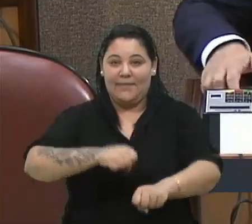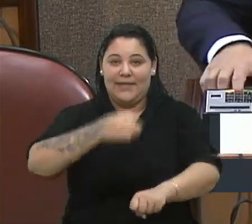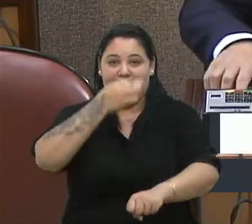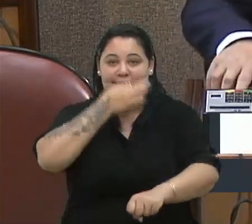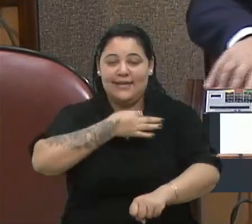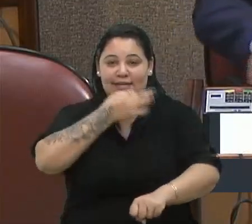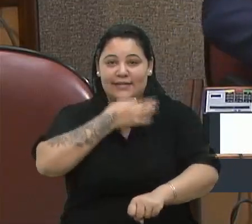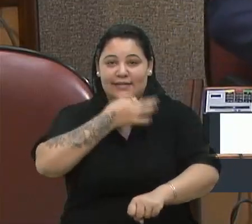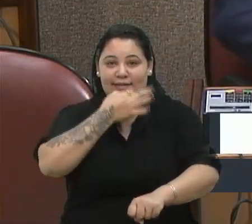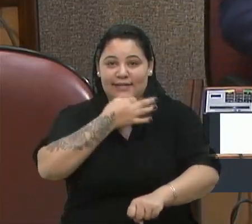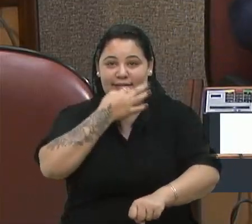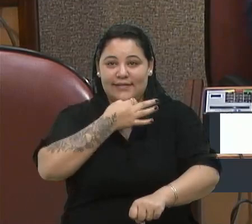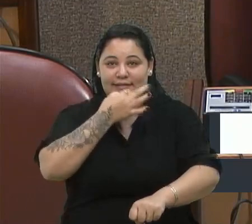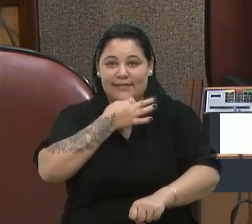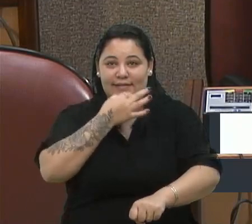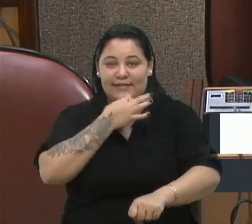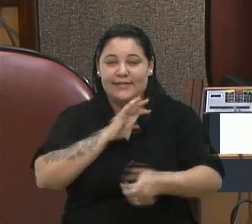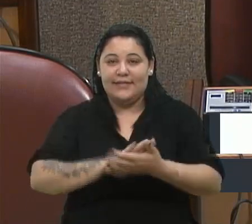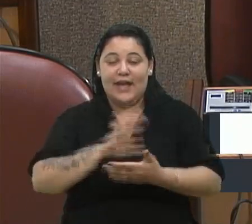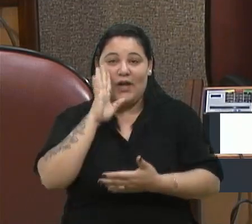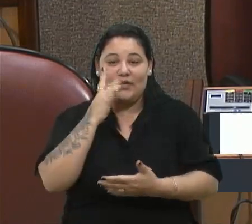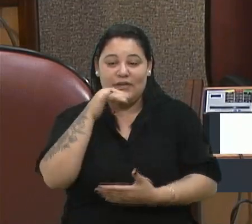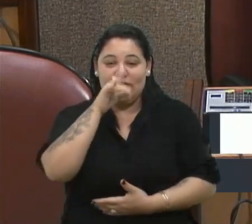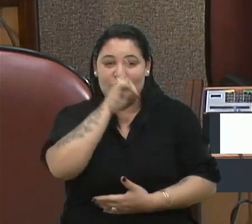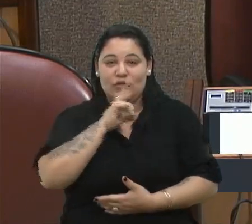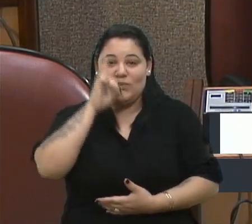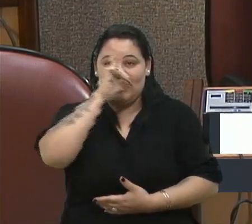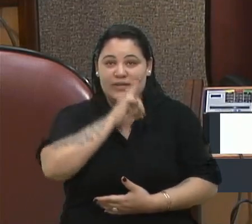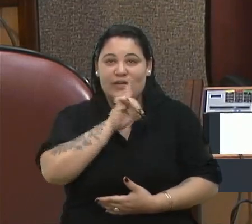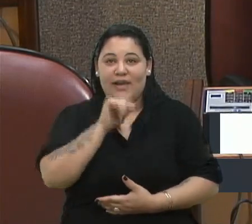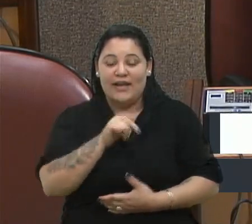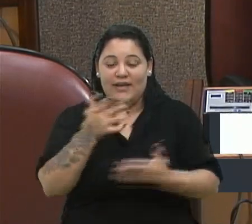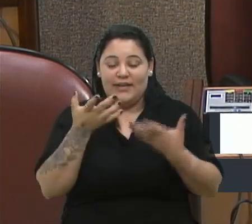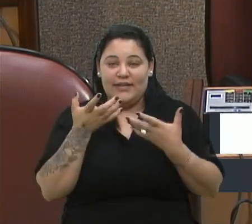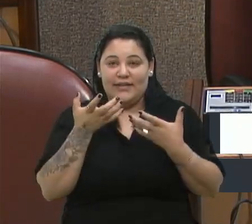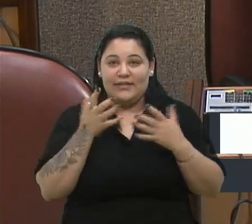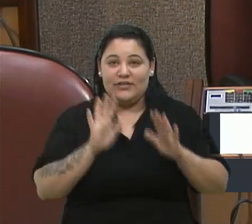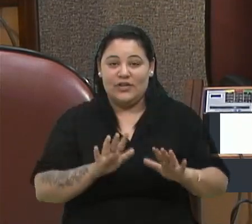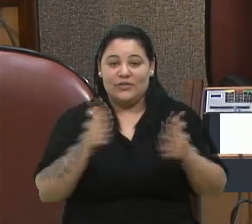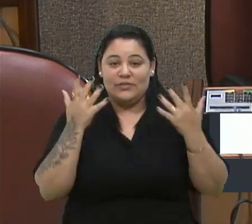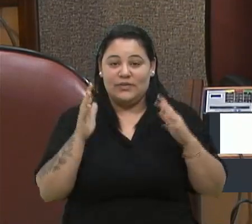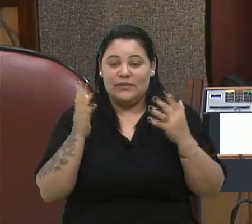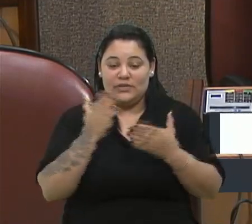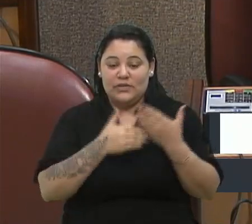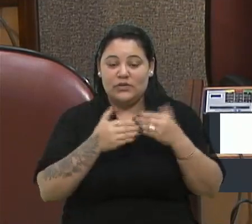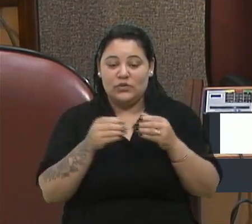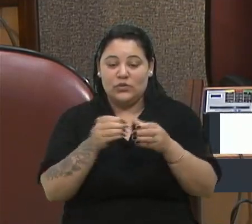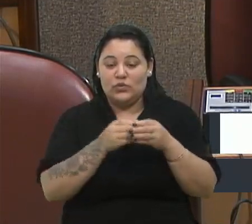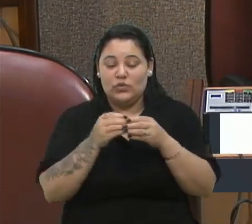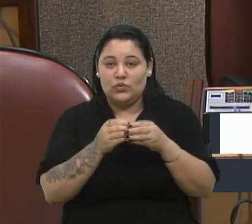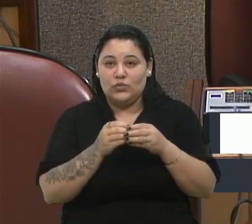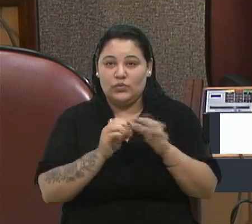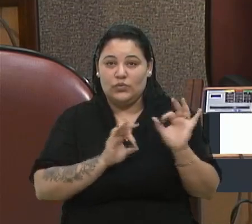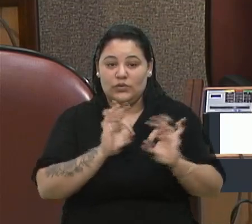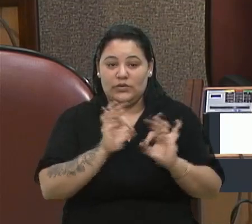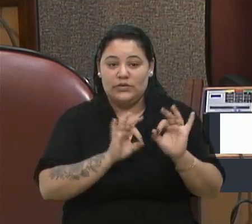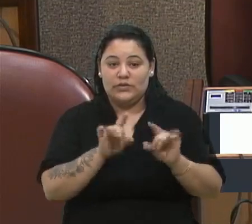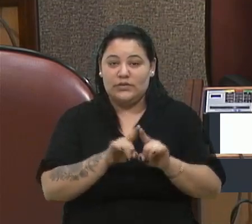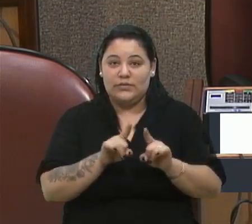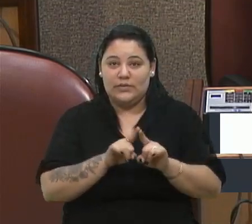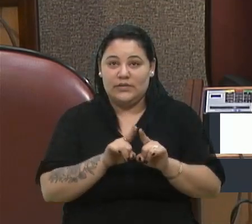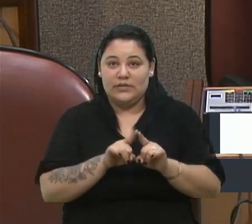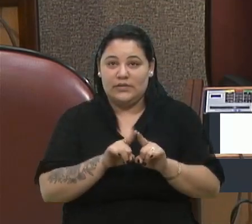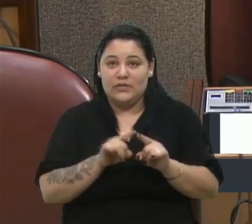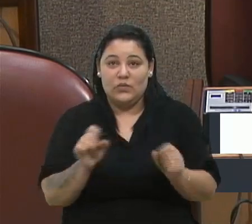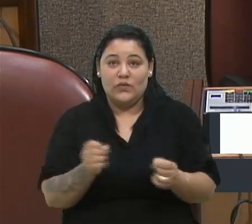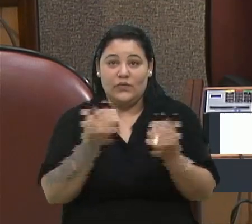domingo. Foi incrível deixar, né, os parabéns para toda a equipe, para a organização. Um